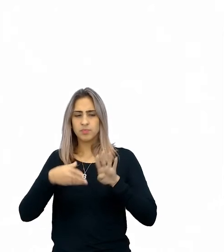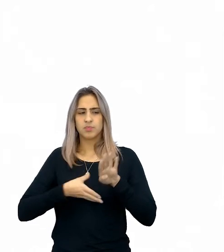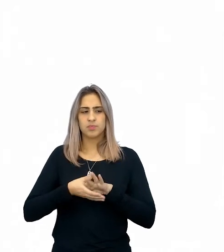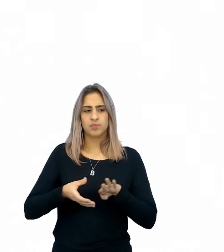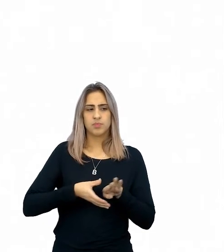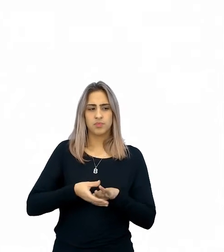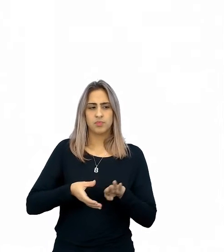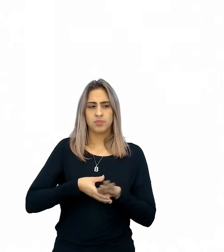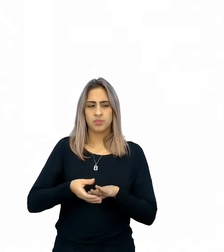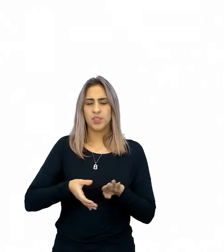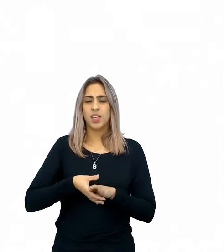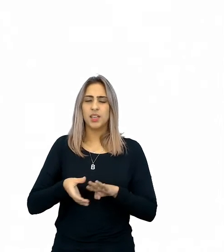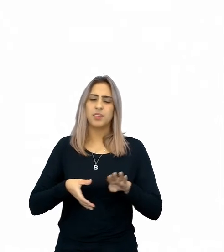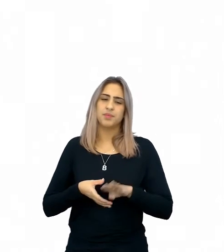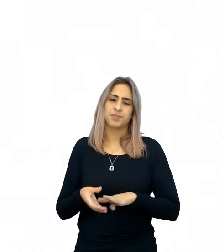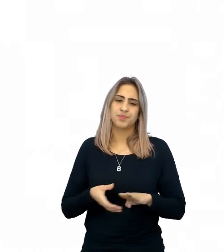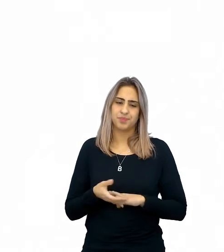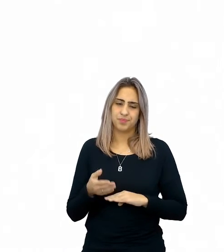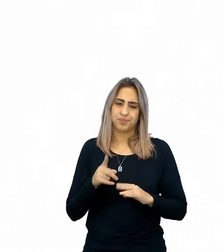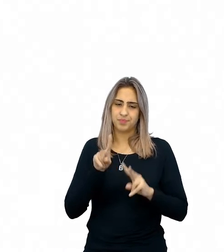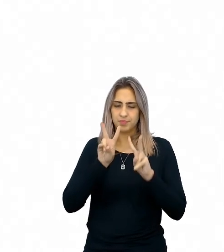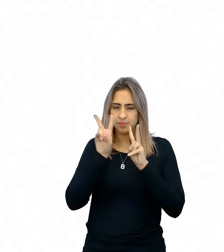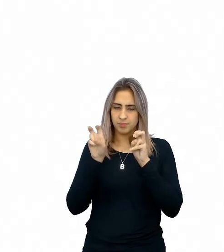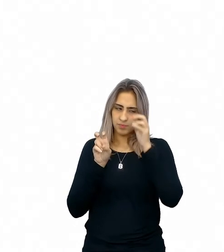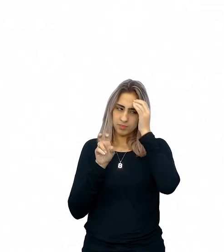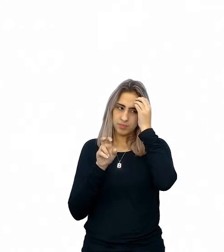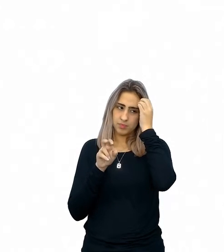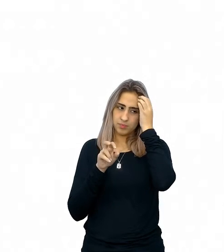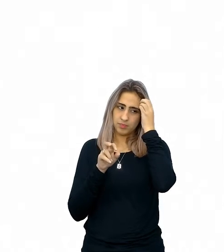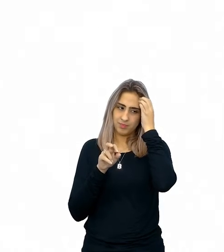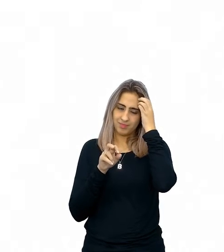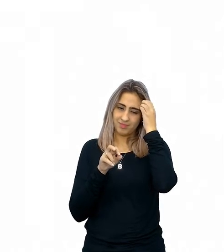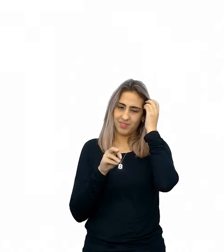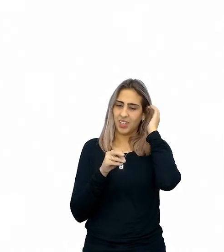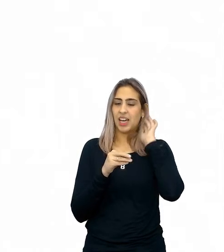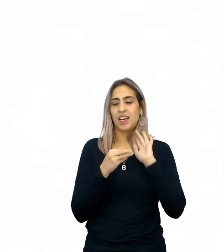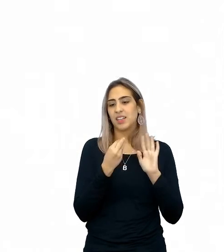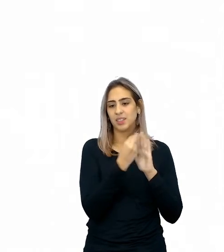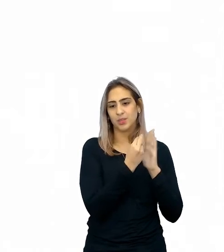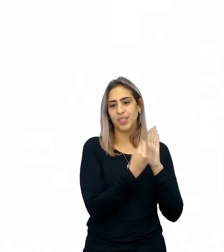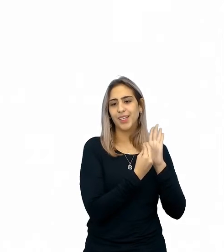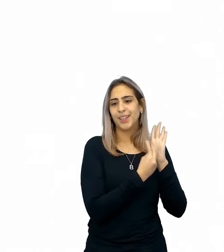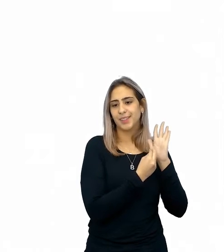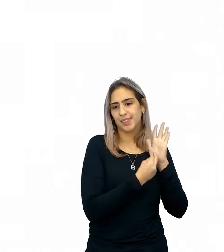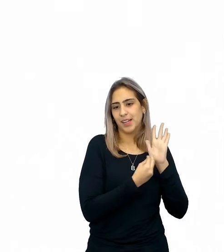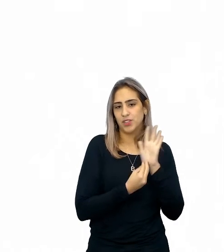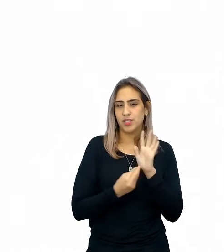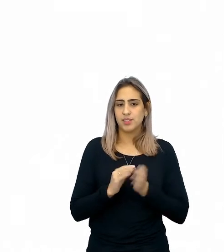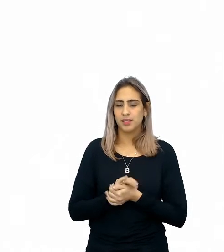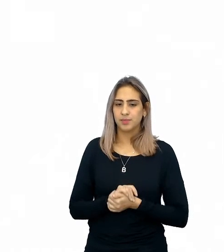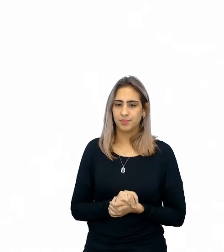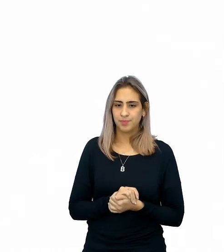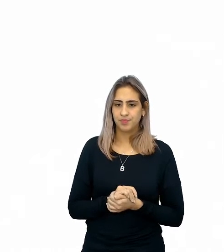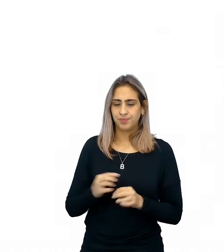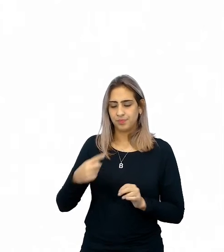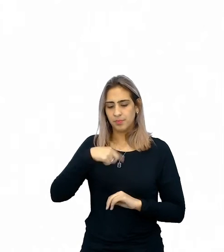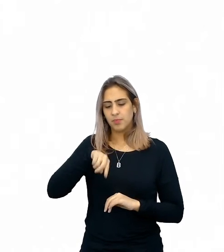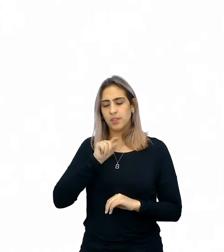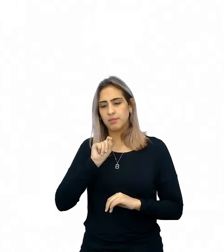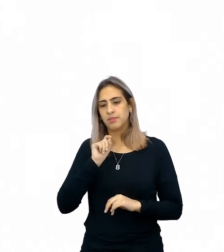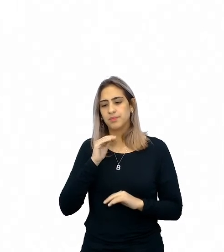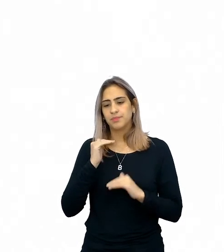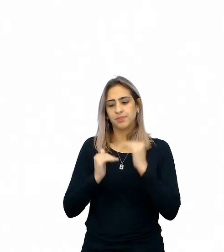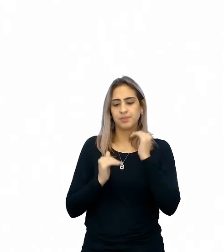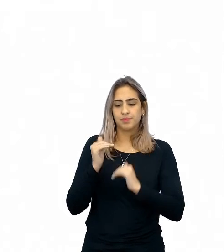auxiliar na resolução das questões, tá certo? Na segunda questão, ele diz que vai cercar o terreno, como eu disse, e que é a medida